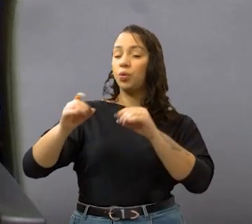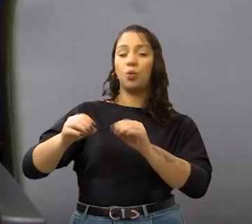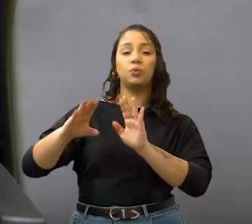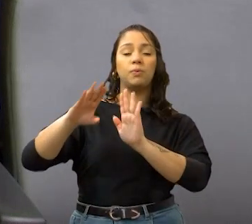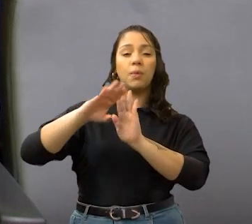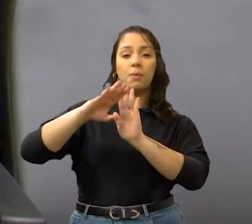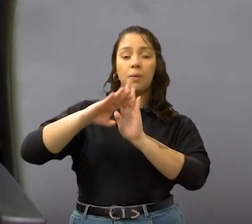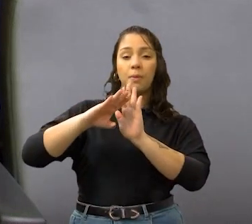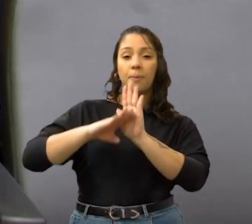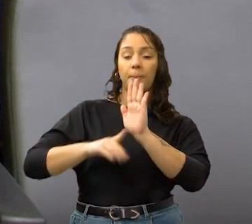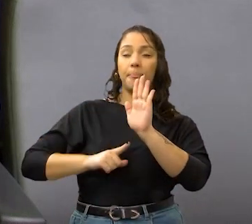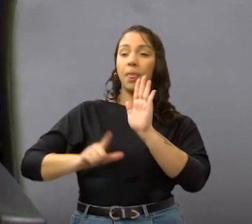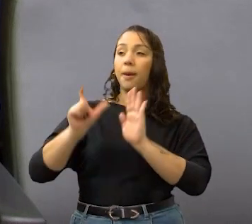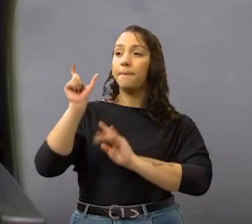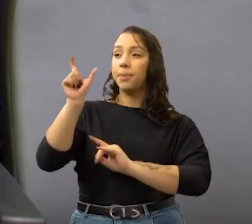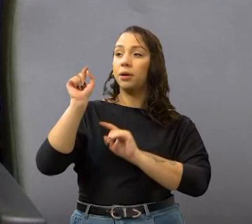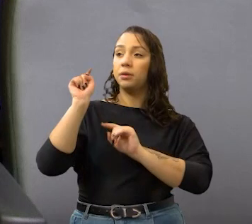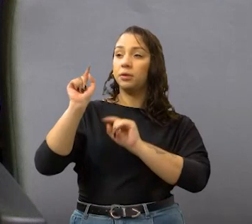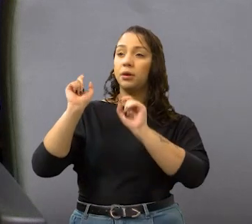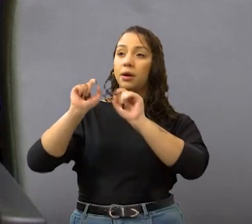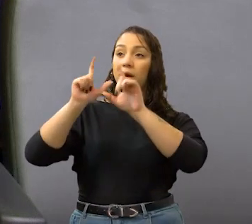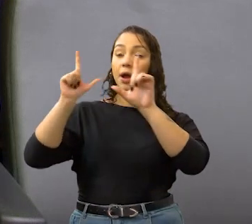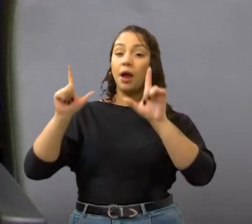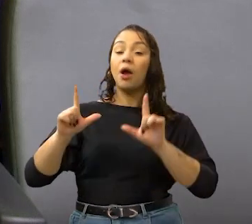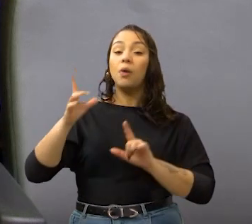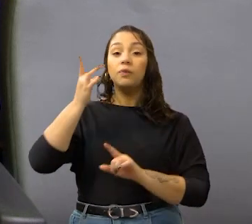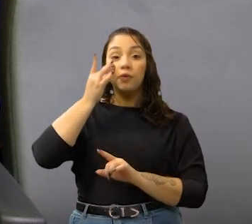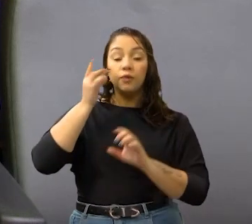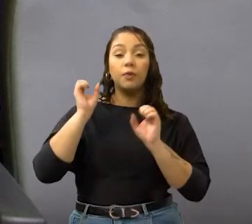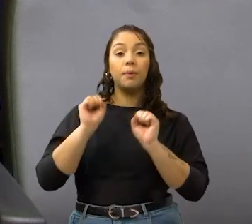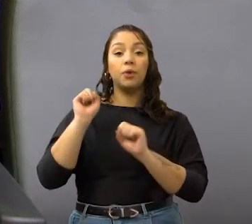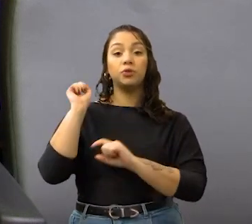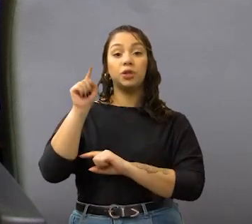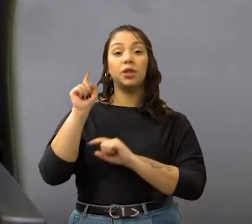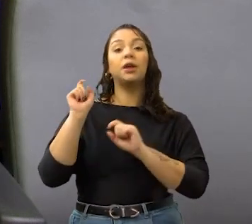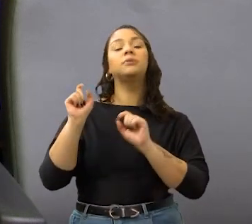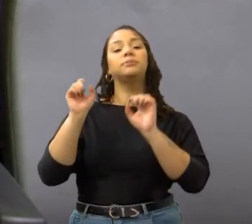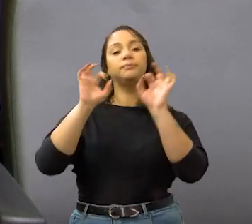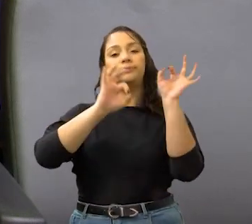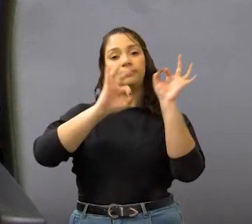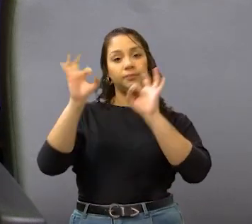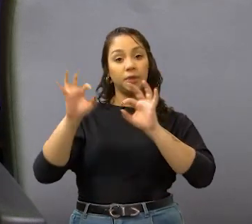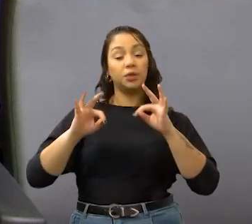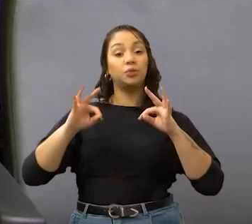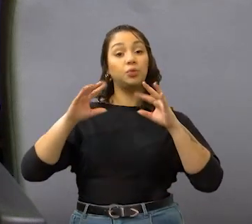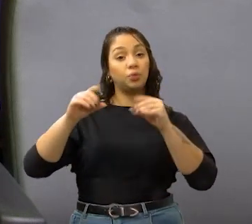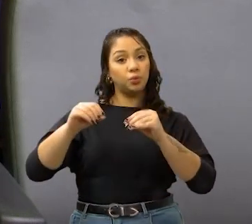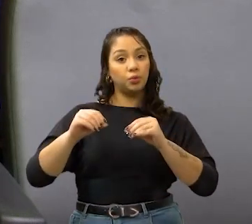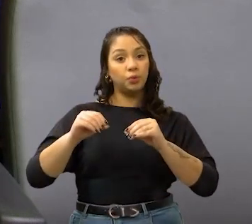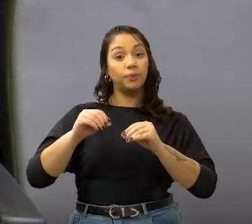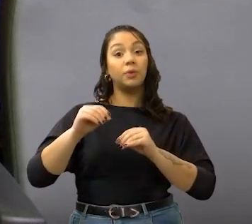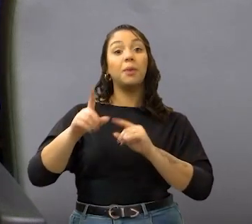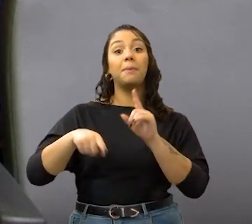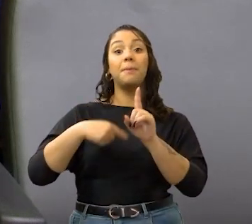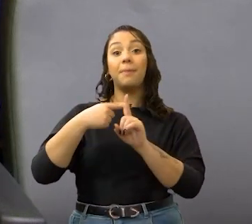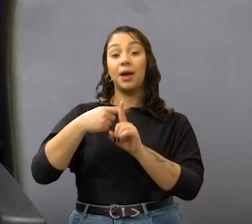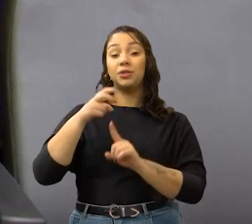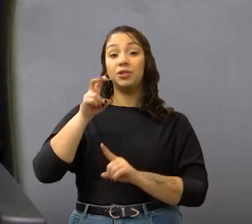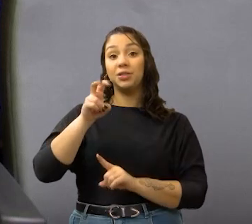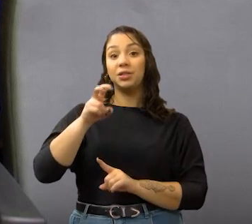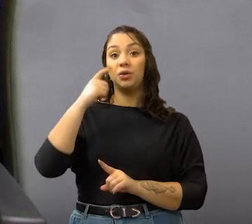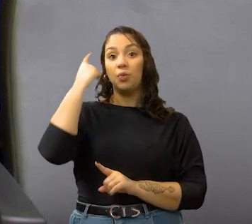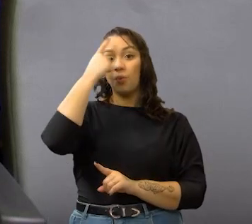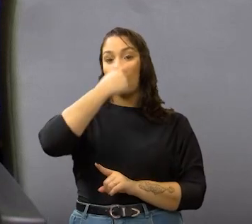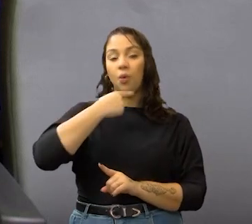youtube.com/TV Câmara Campinas, tem uma aba lá ao vivo, você pode clicar lá e você consegue assistir na íntegra, mais de